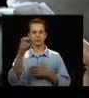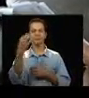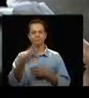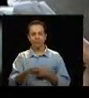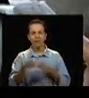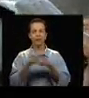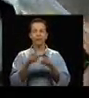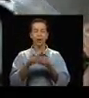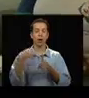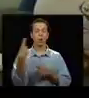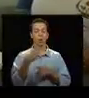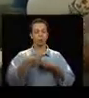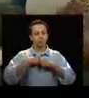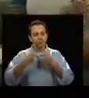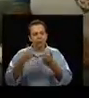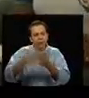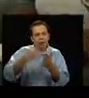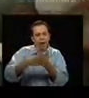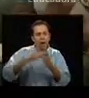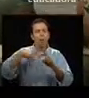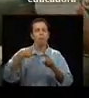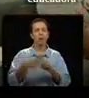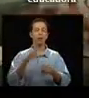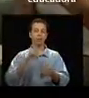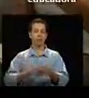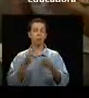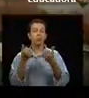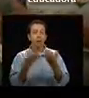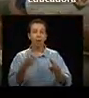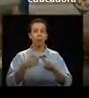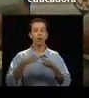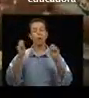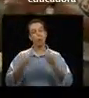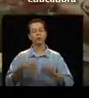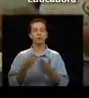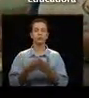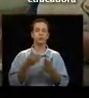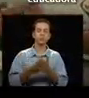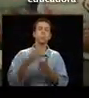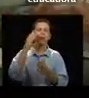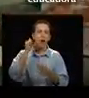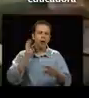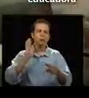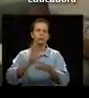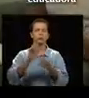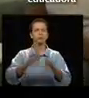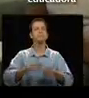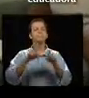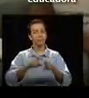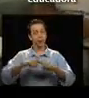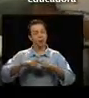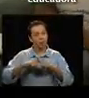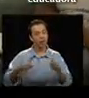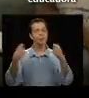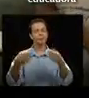1. 5. Então a senhora tem que dedicar, assim, dar um tempo para ela, para que ela possa estudar. Porque a gente sabe que ela ajuda a